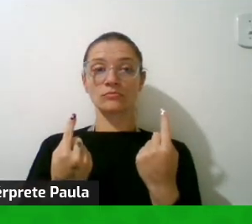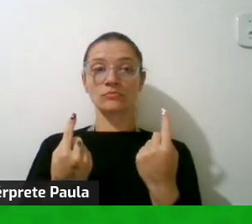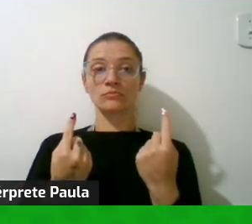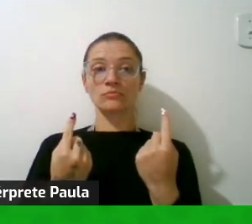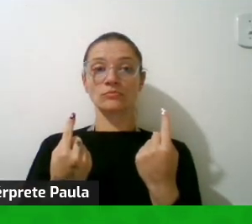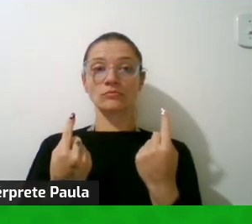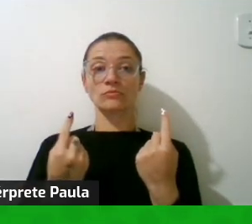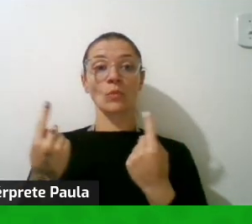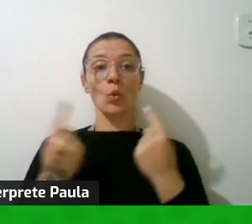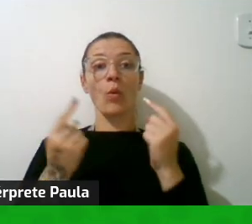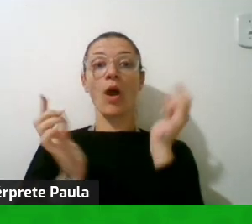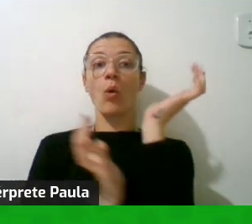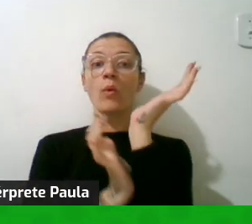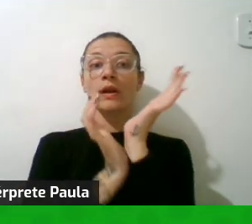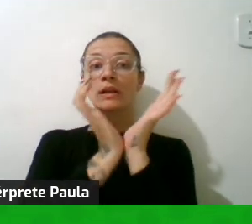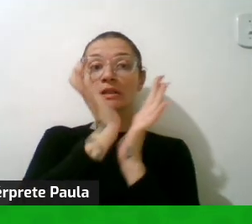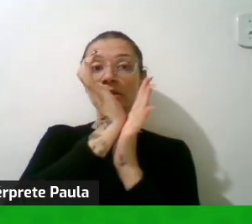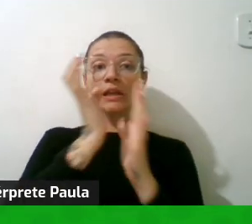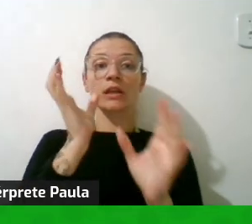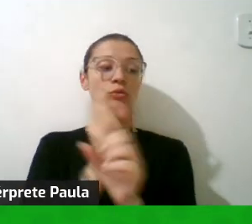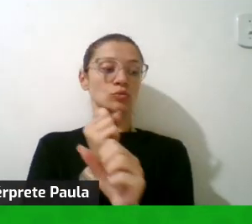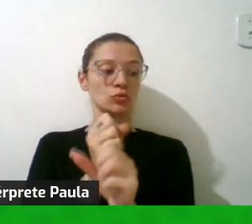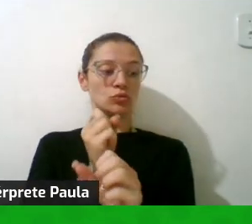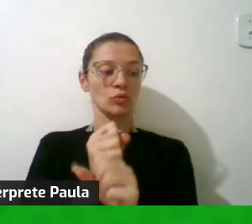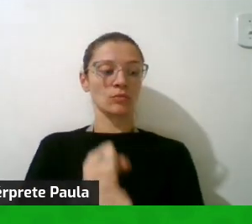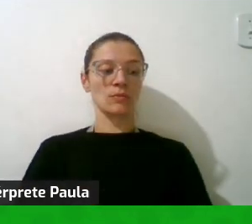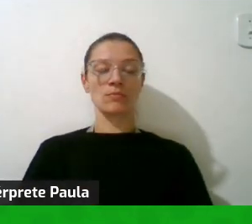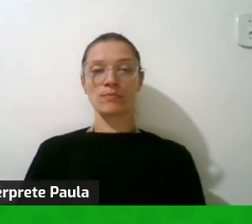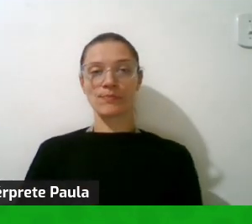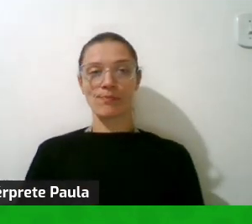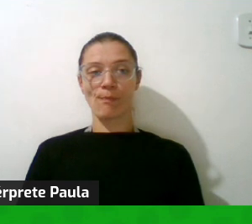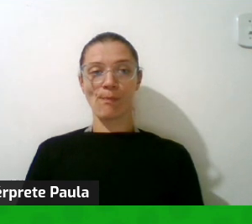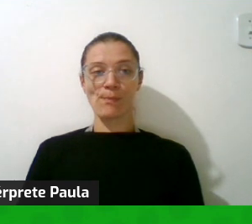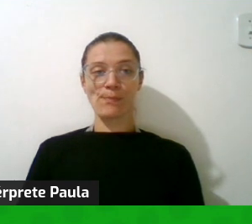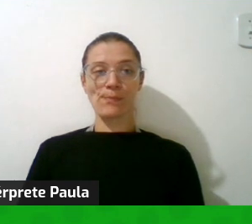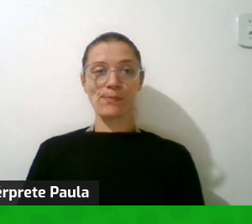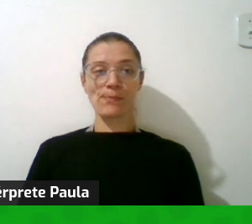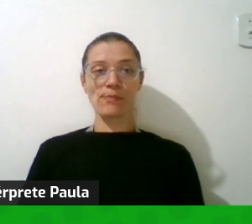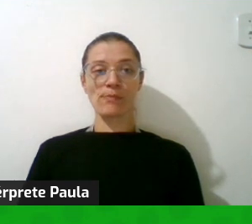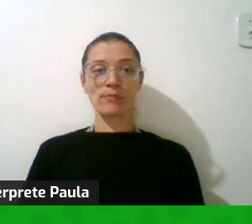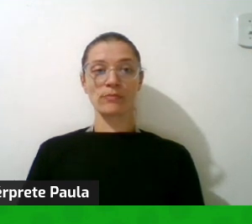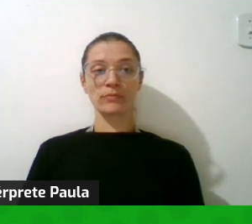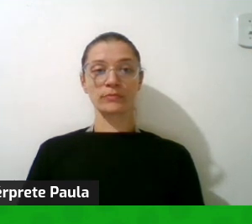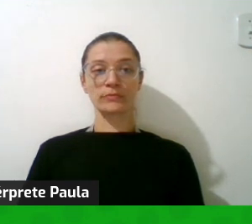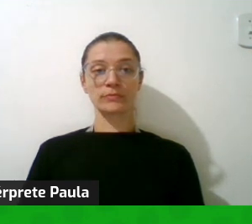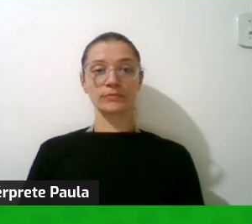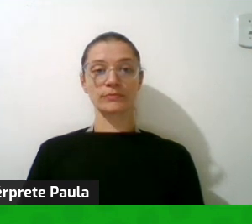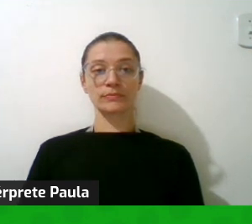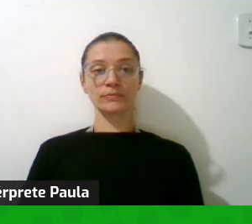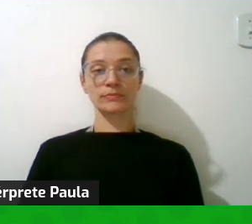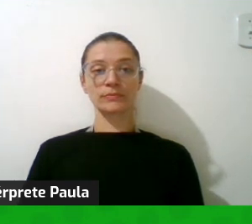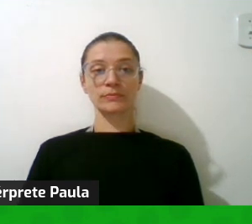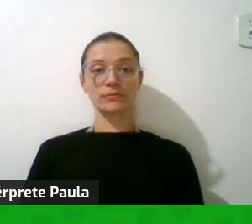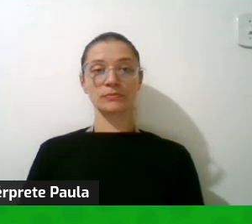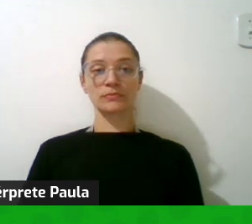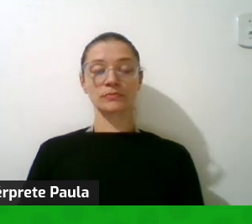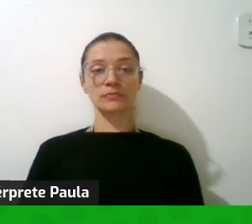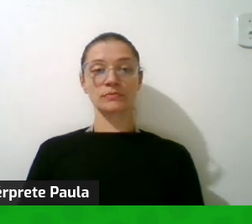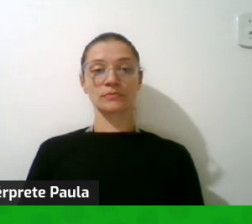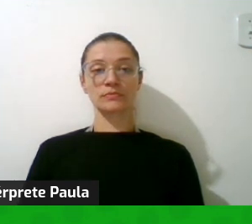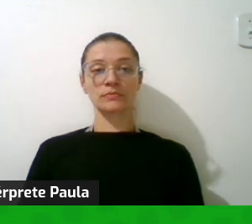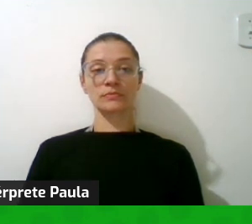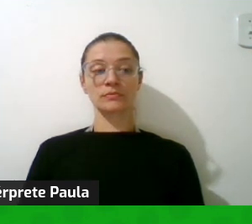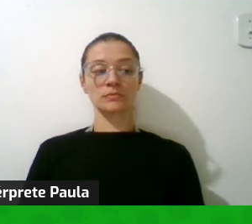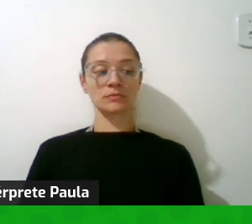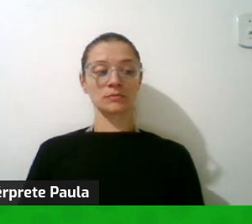o critério e qual que é a soma, né? O que ele vai somar. Então, vou colocar aqui o meu intervalo de soma,